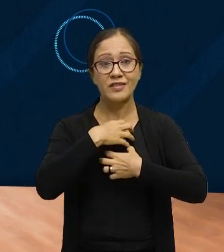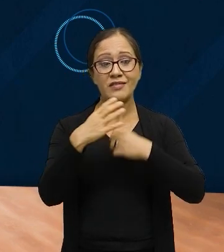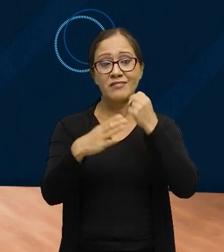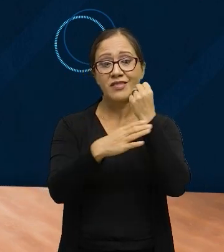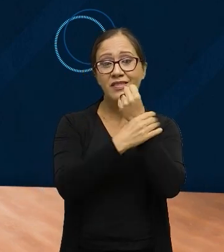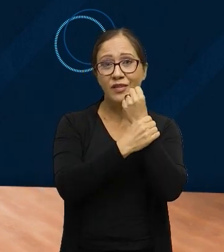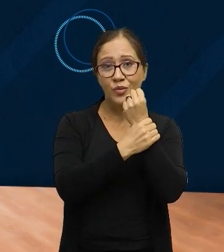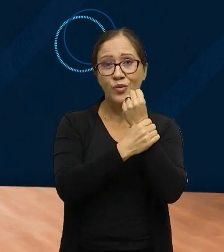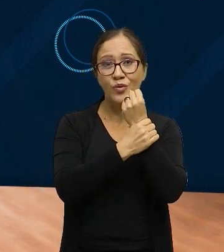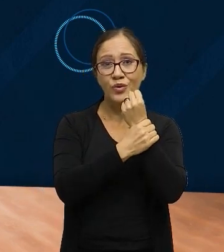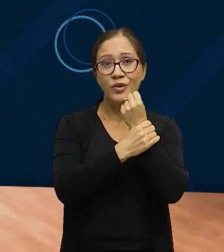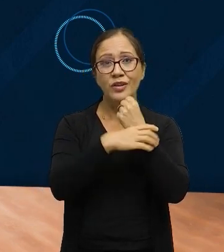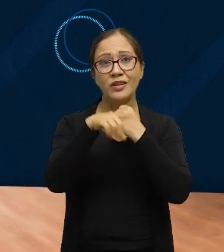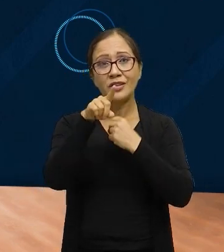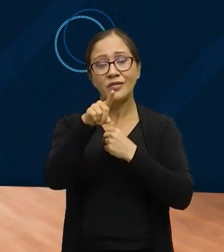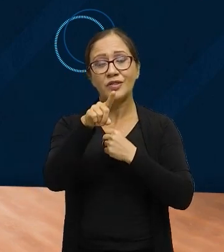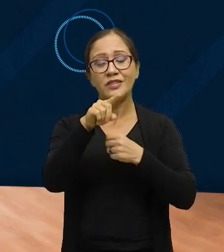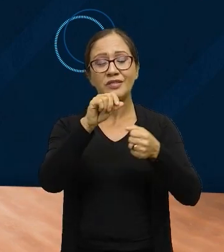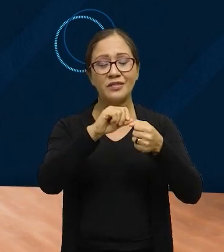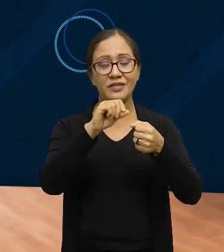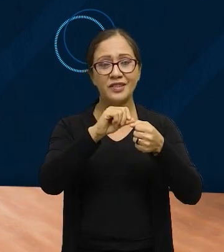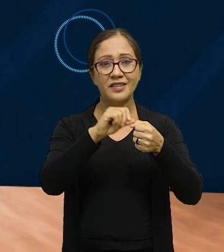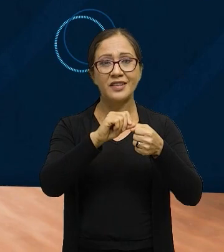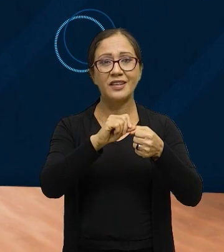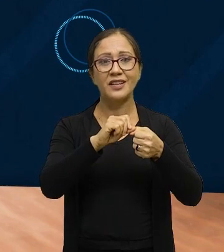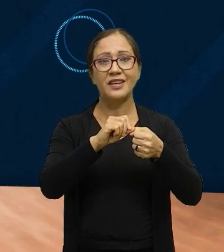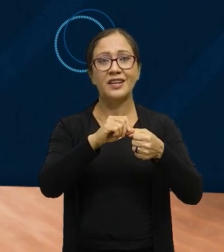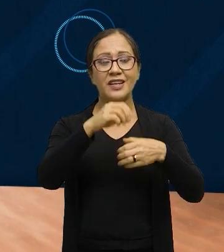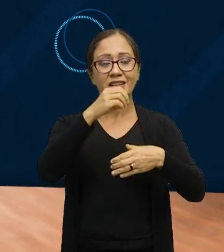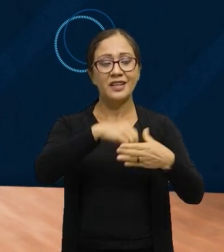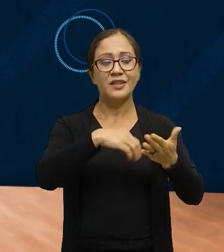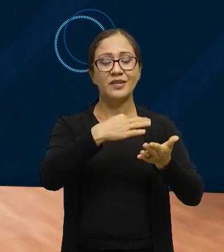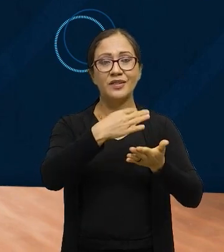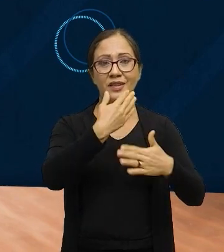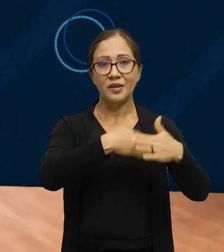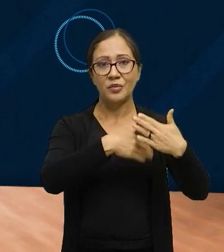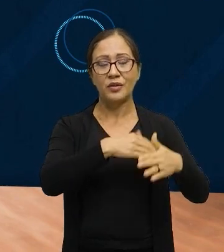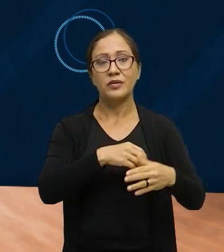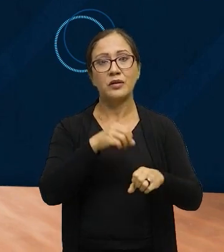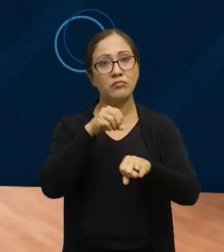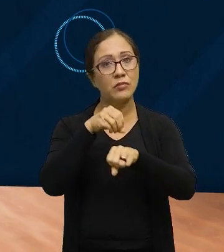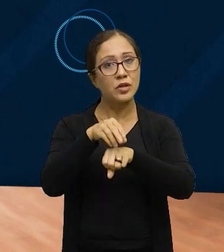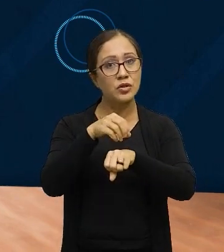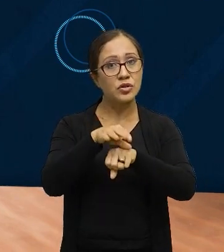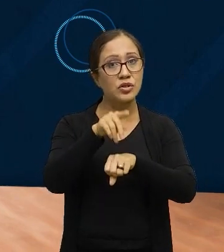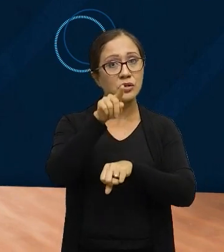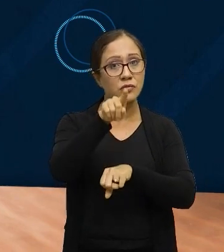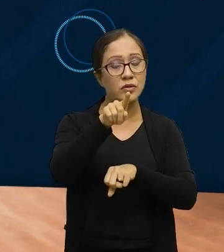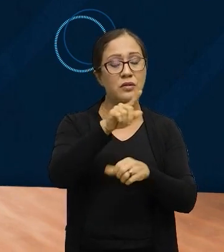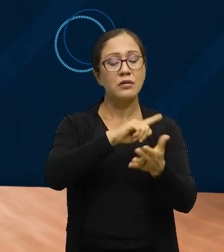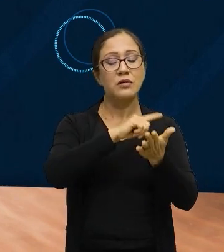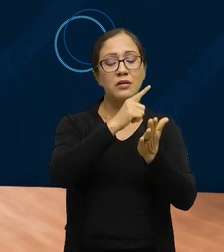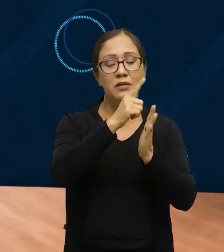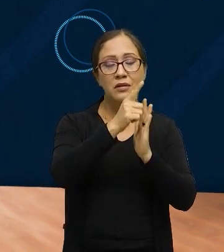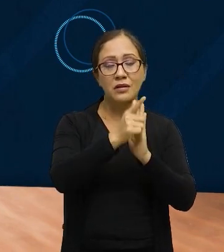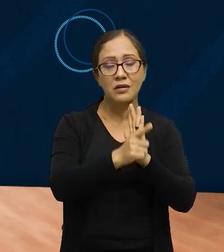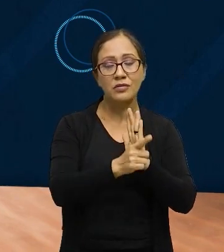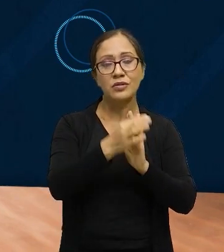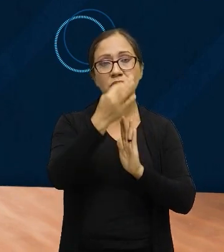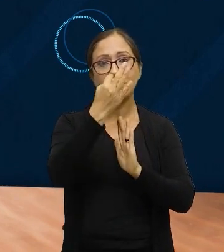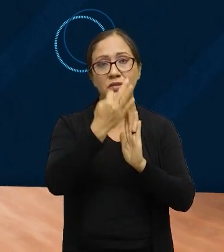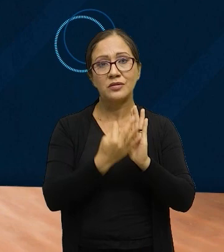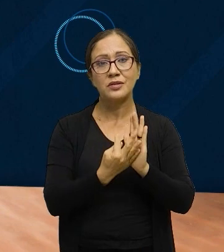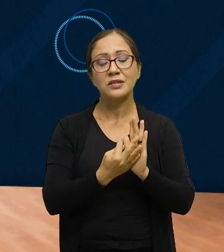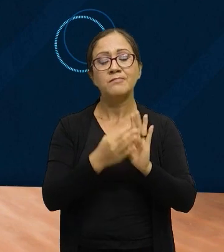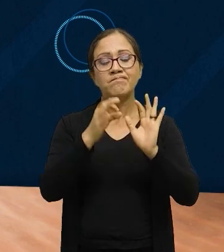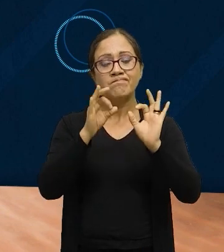seguro daquilo que você vai fazer. Então, uma dica: busquem esses gêneros textuais que com